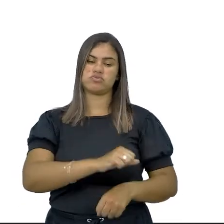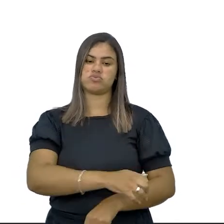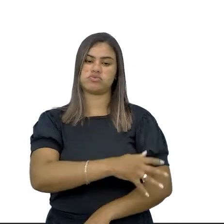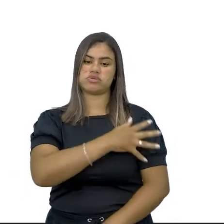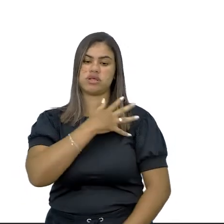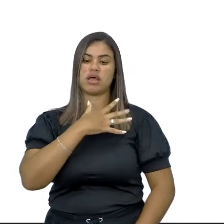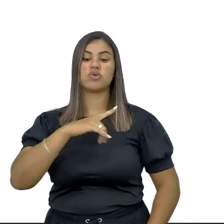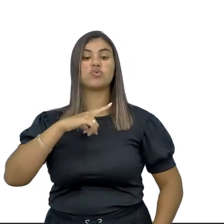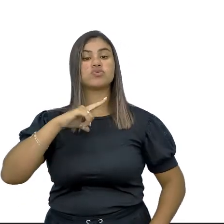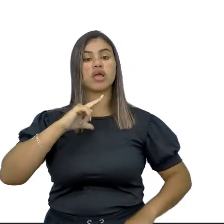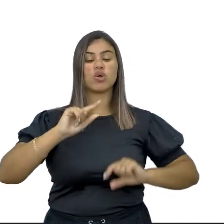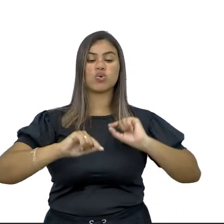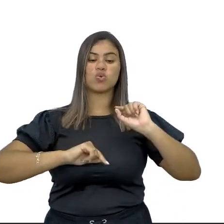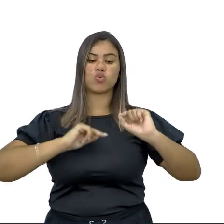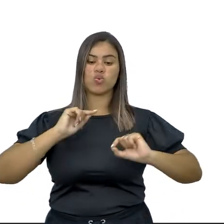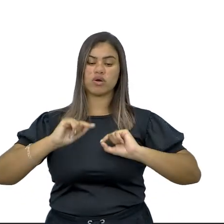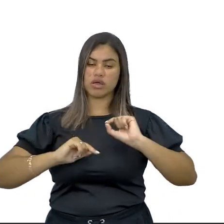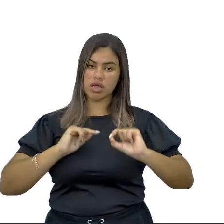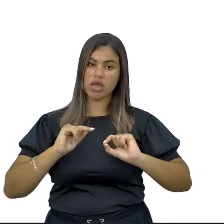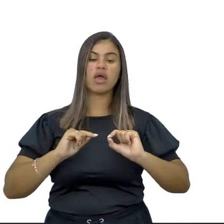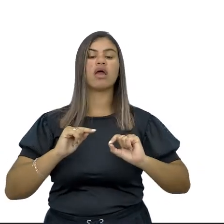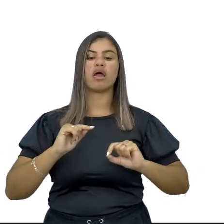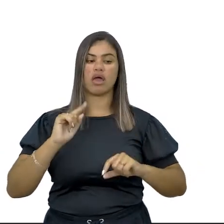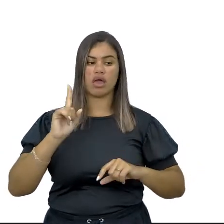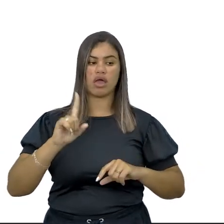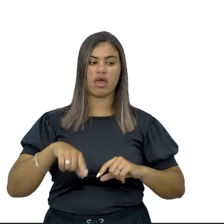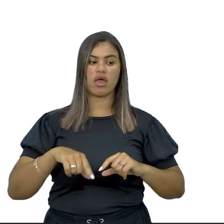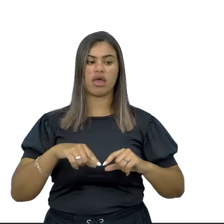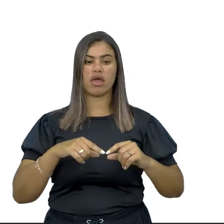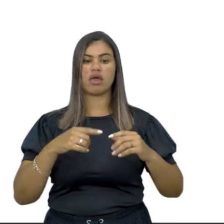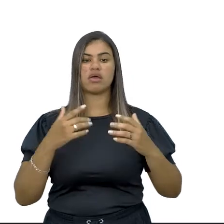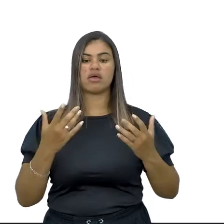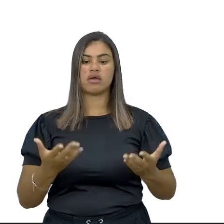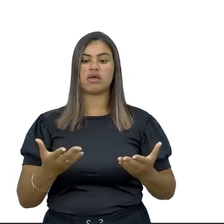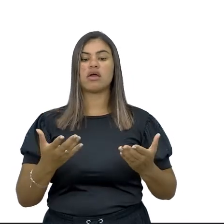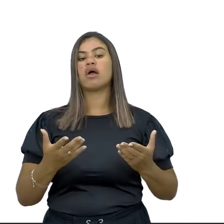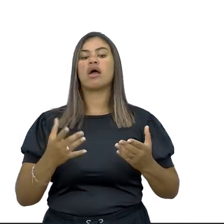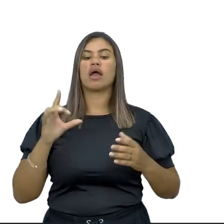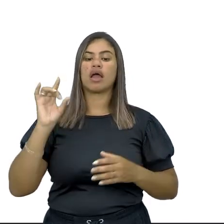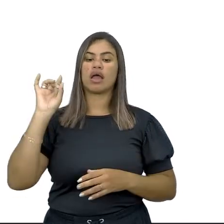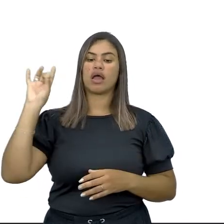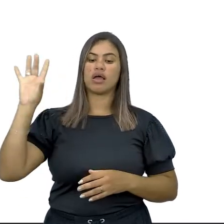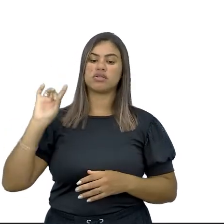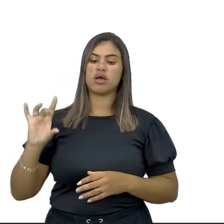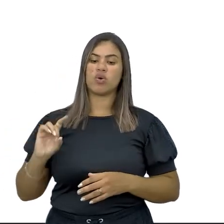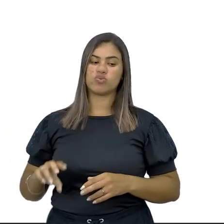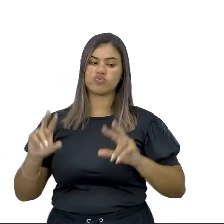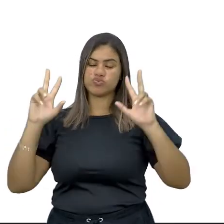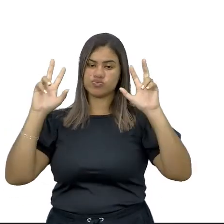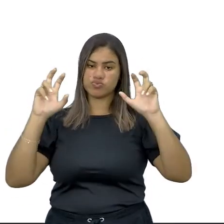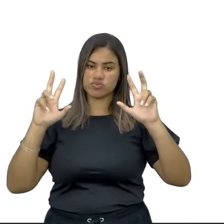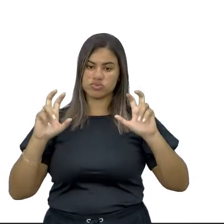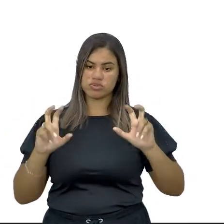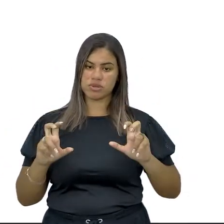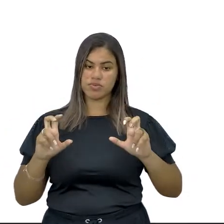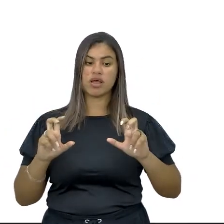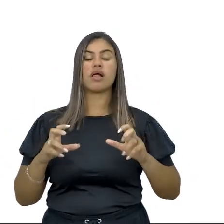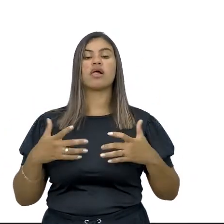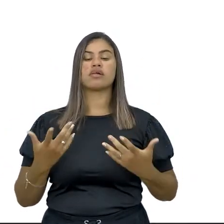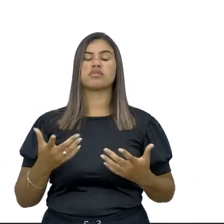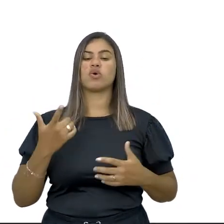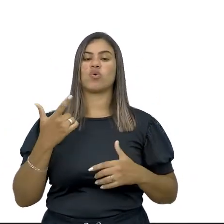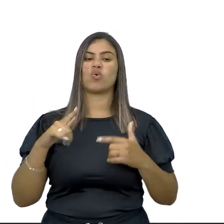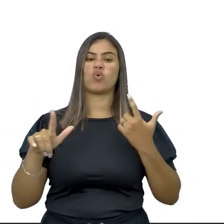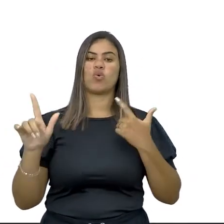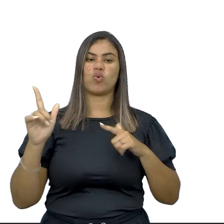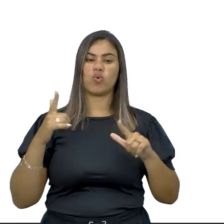são previstas habilidades que estão no escopo de cada uma das 3 unidades temáticas. Em outras palavras, né, um